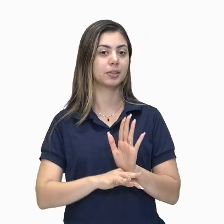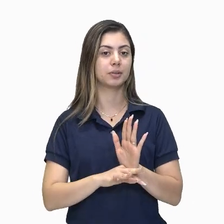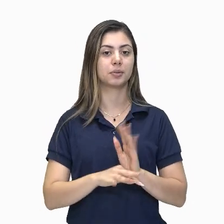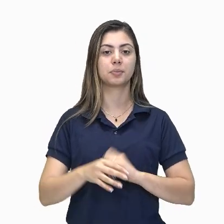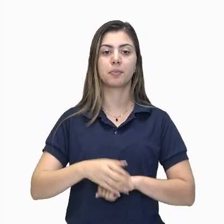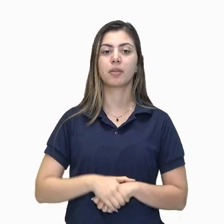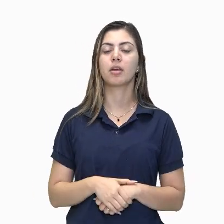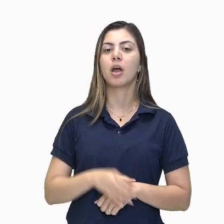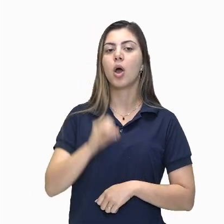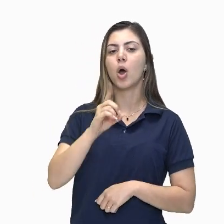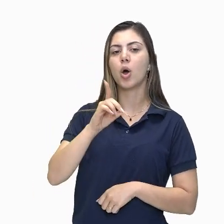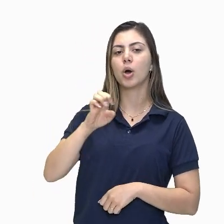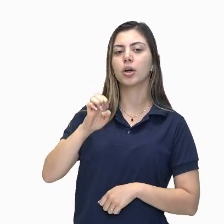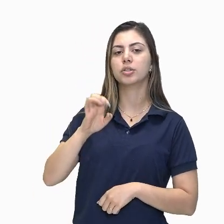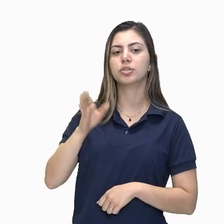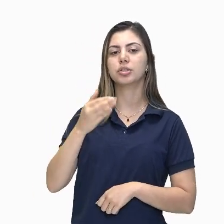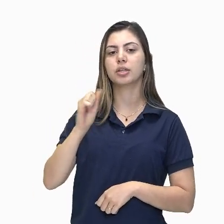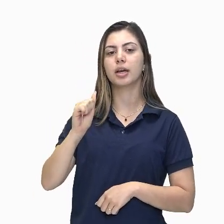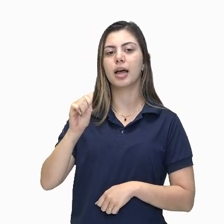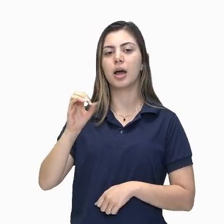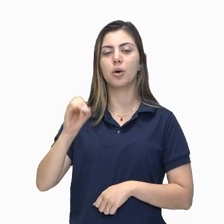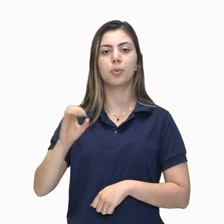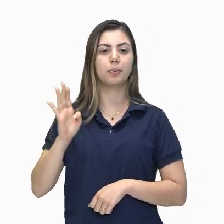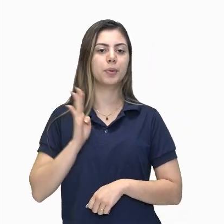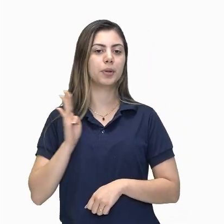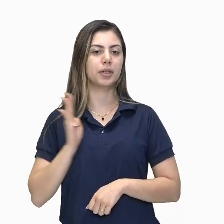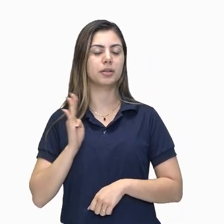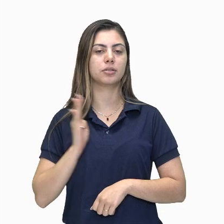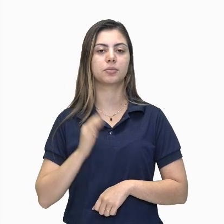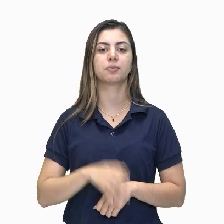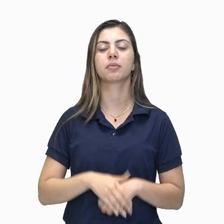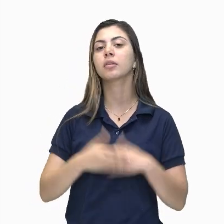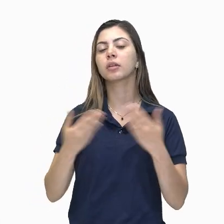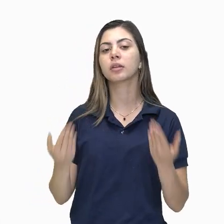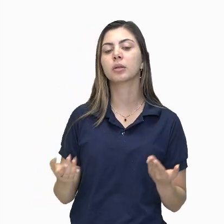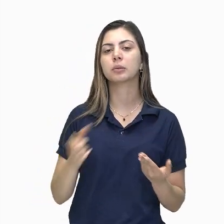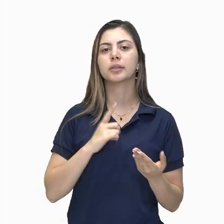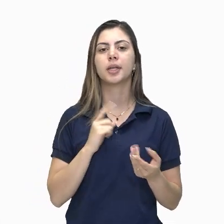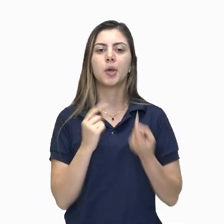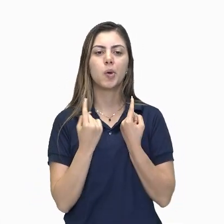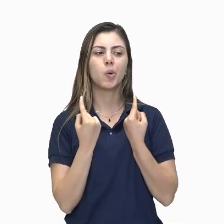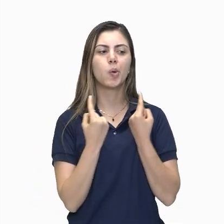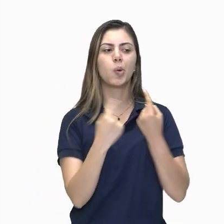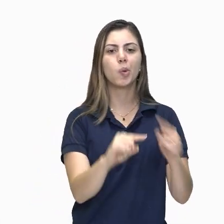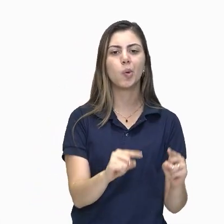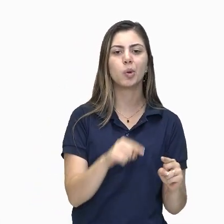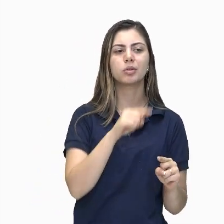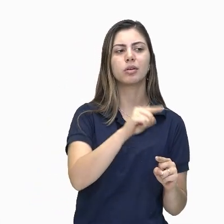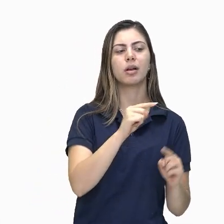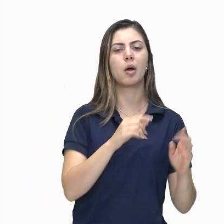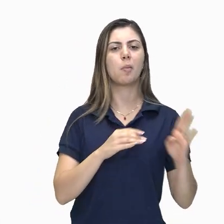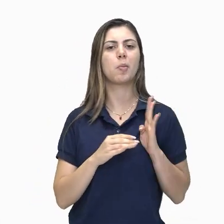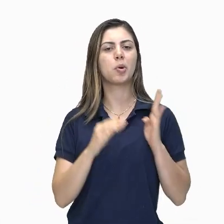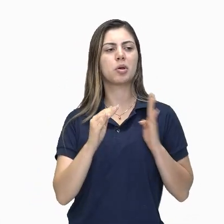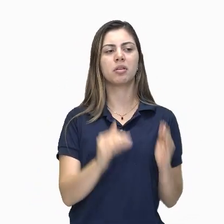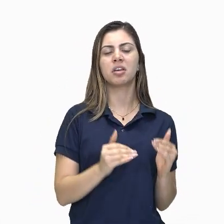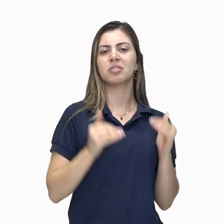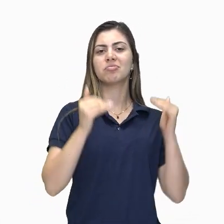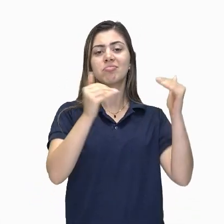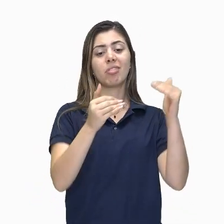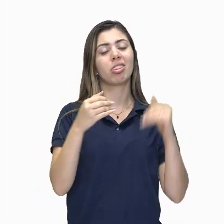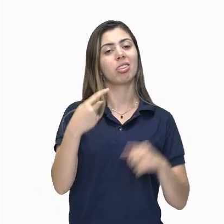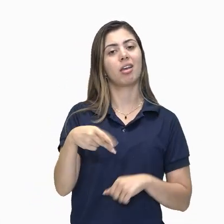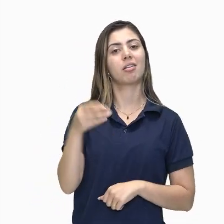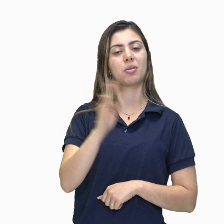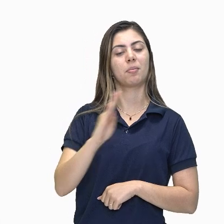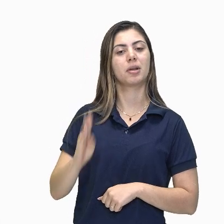vai trazer justamente essa rejeição ao estilo de vida de uma elite brasileira.